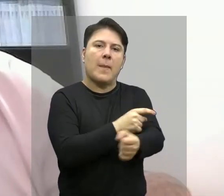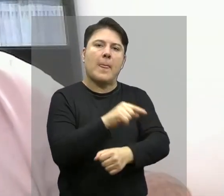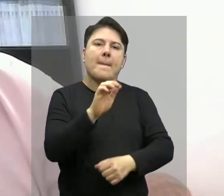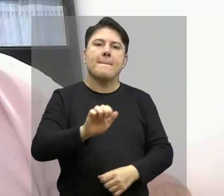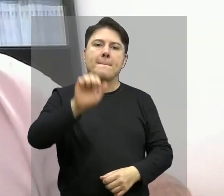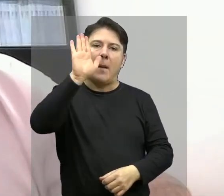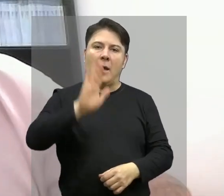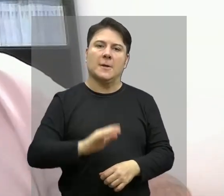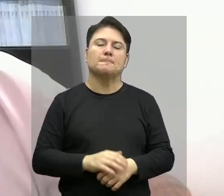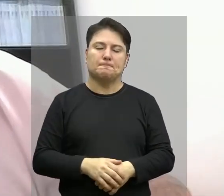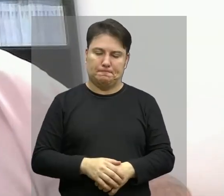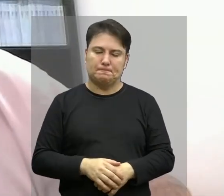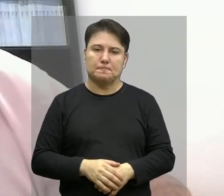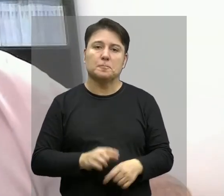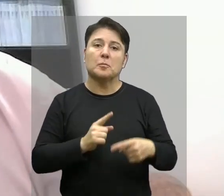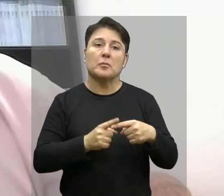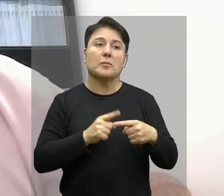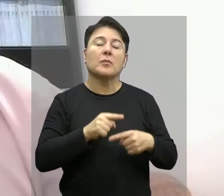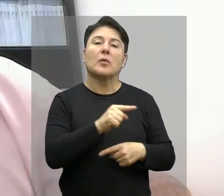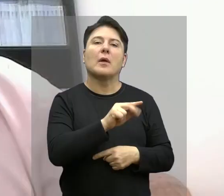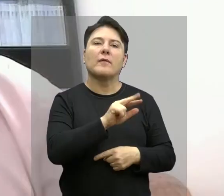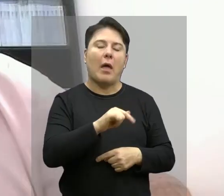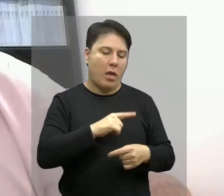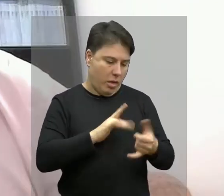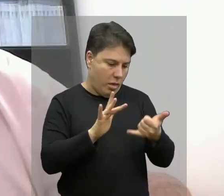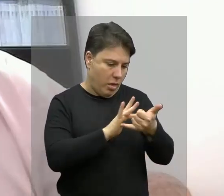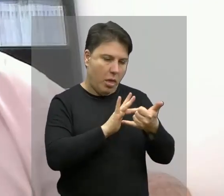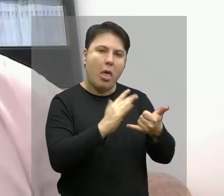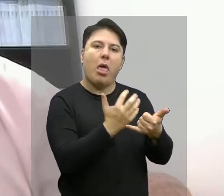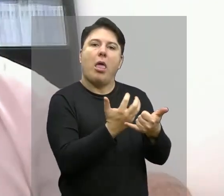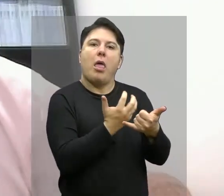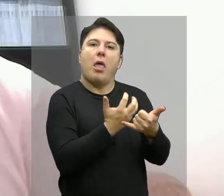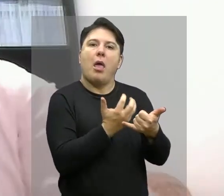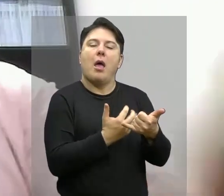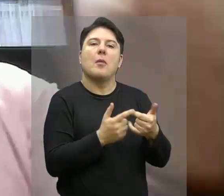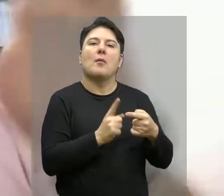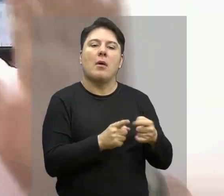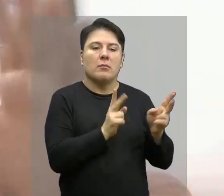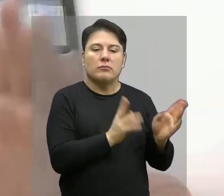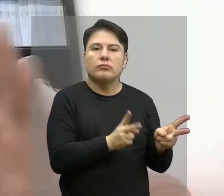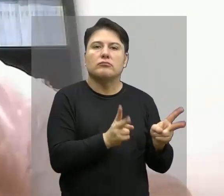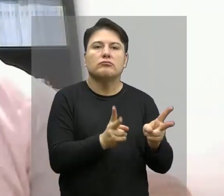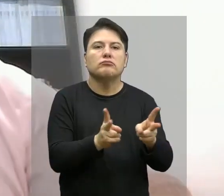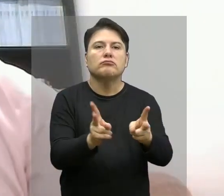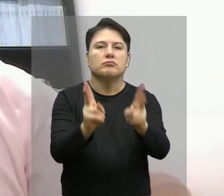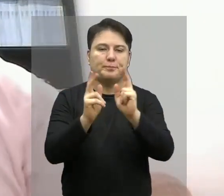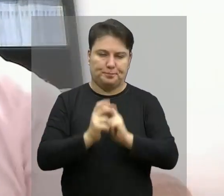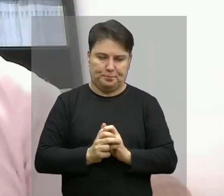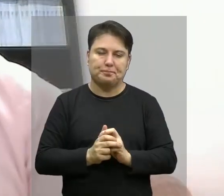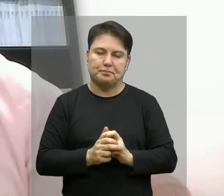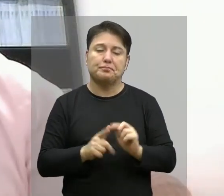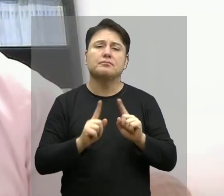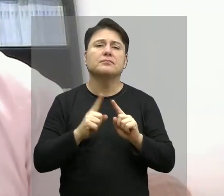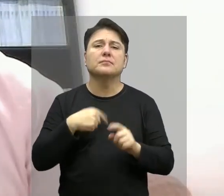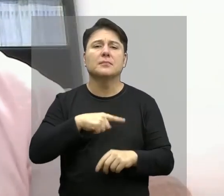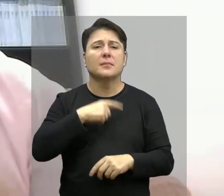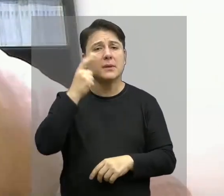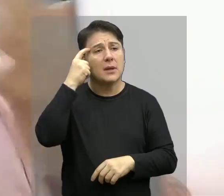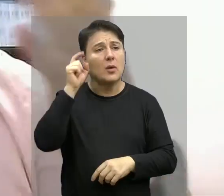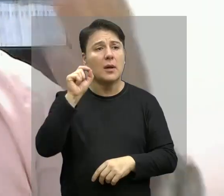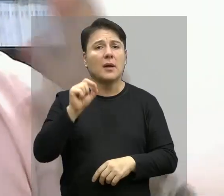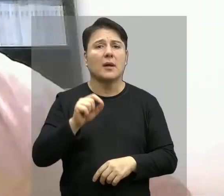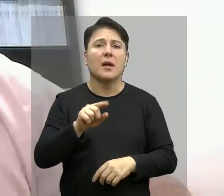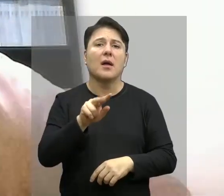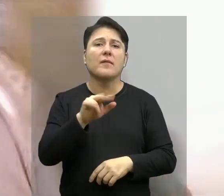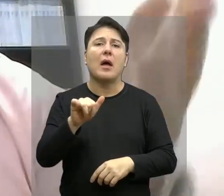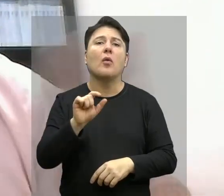maior. Tanto pela exposição, tanto pela frequência, né? É só a gente imaginar aqui uma pessoa que vai